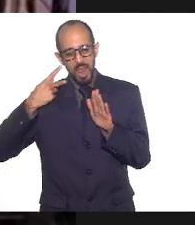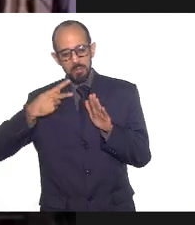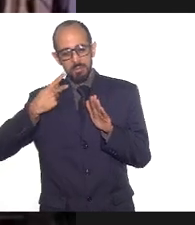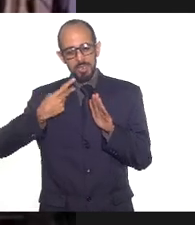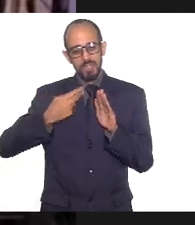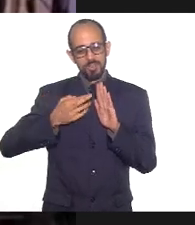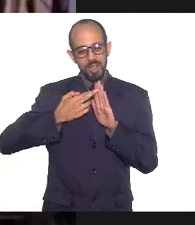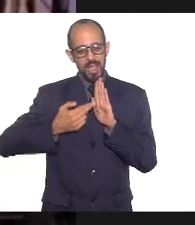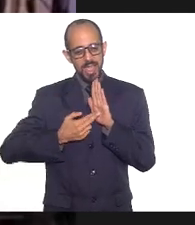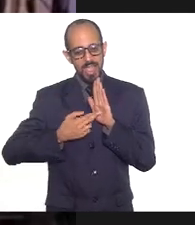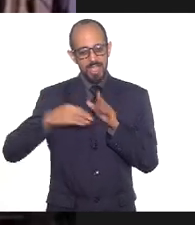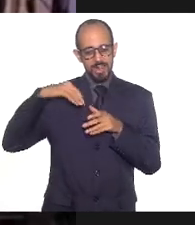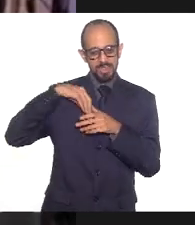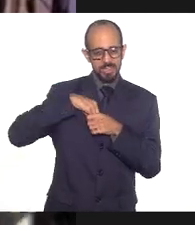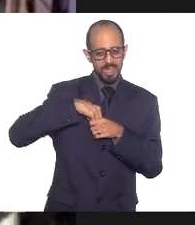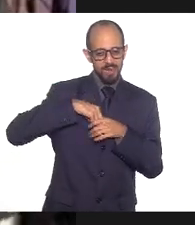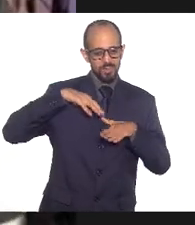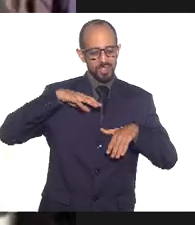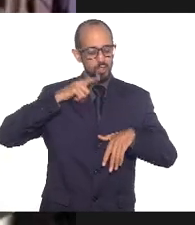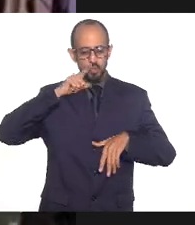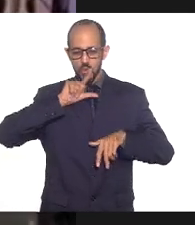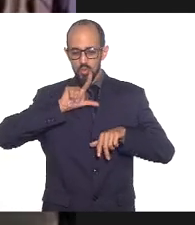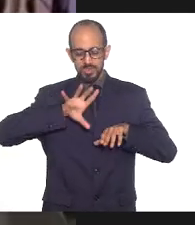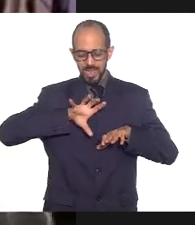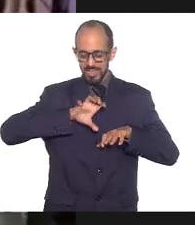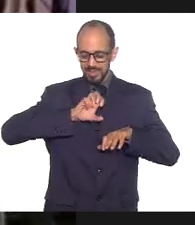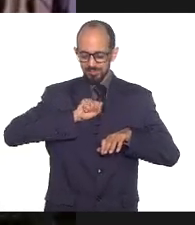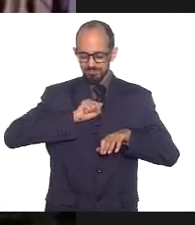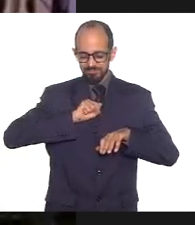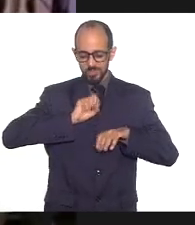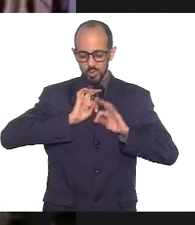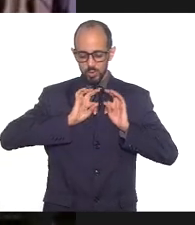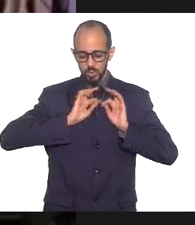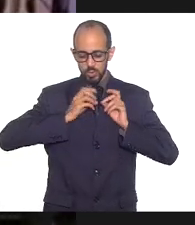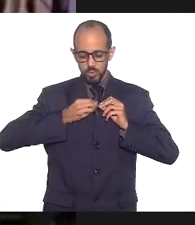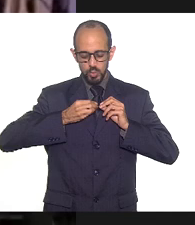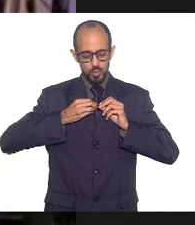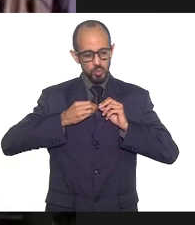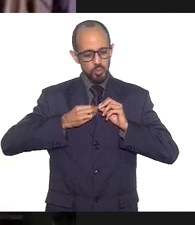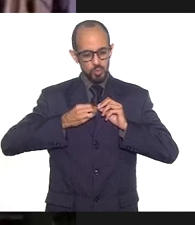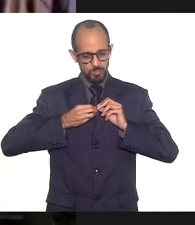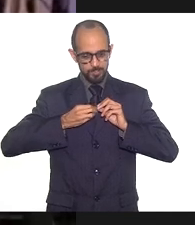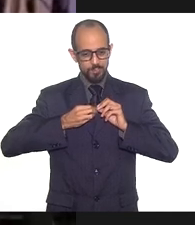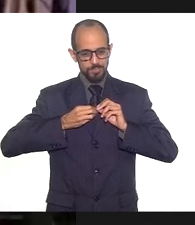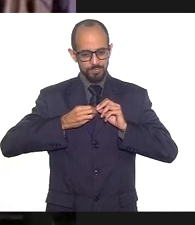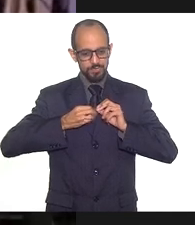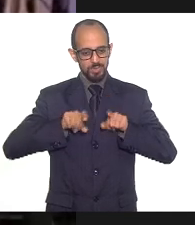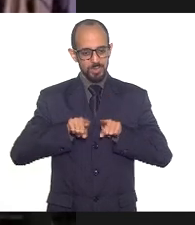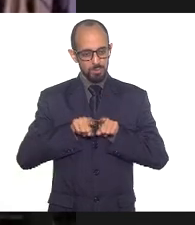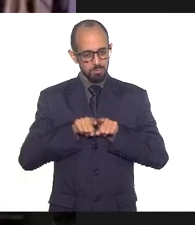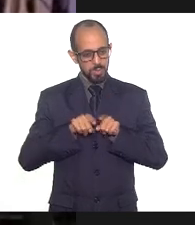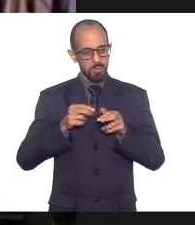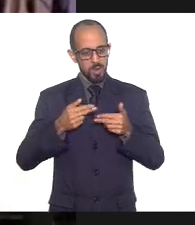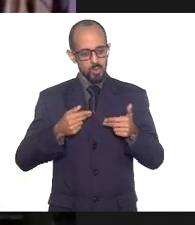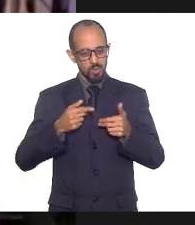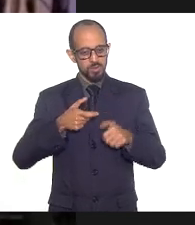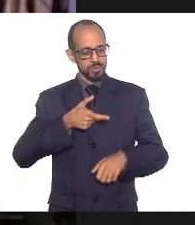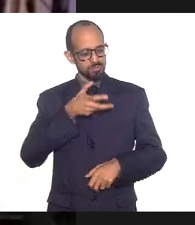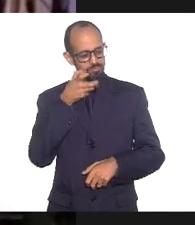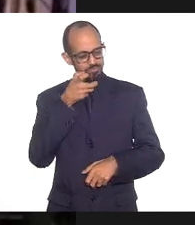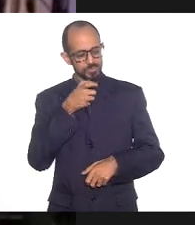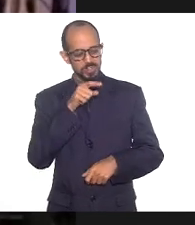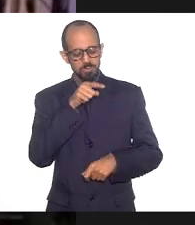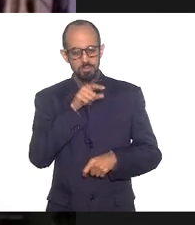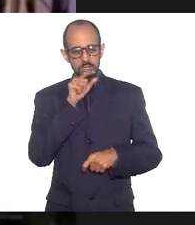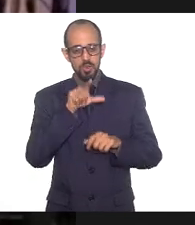que a gente não consegue absorver um todo em poucas semanas e algo que me chamou atenção